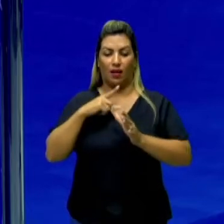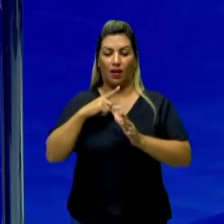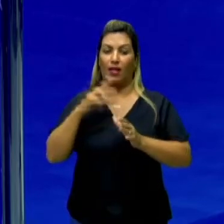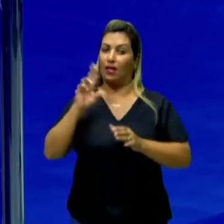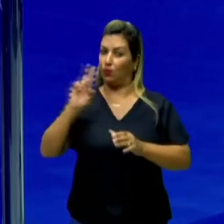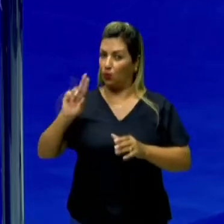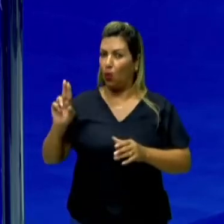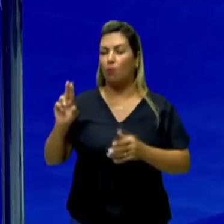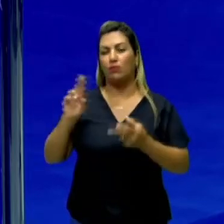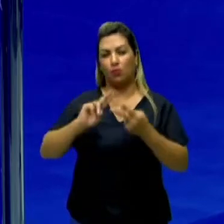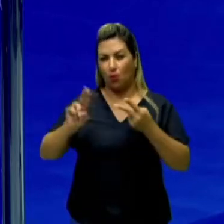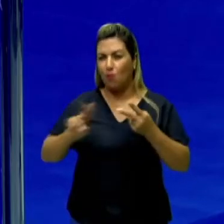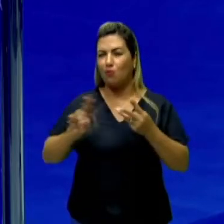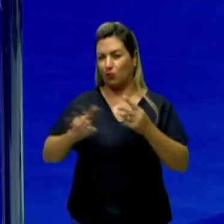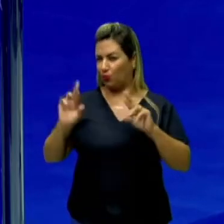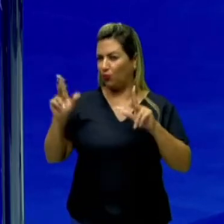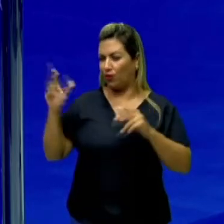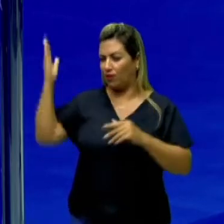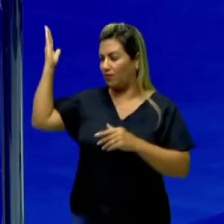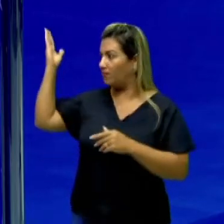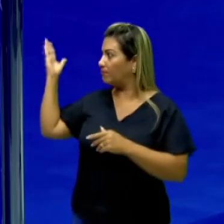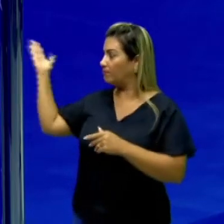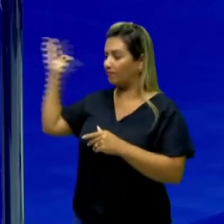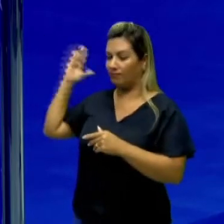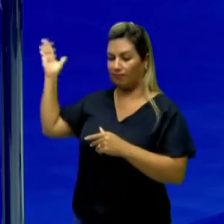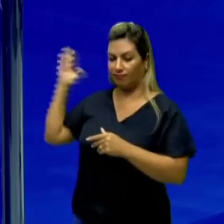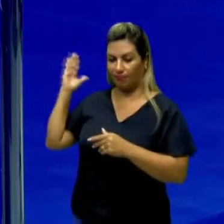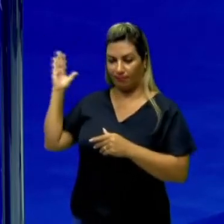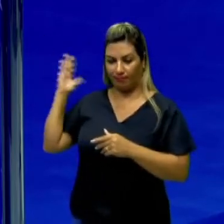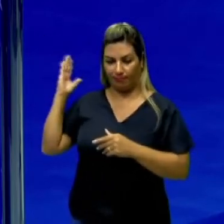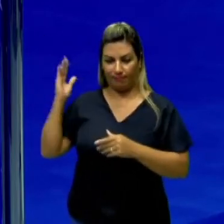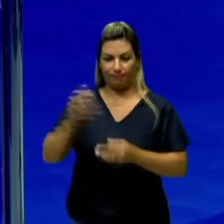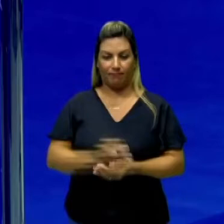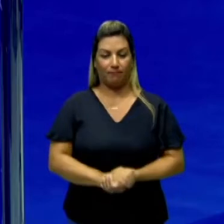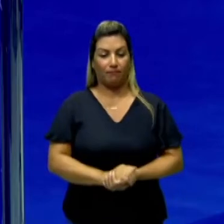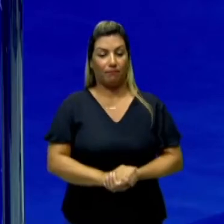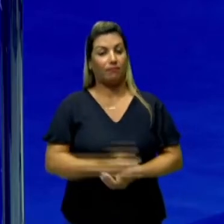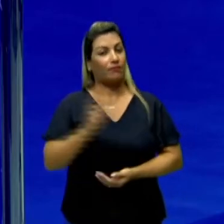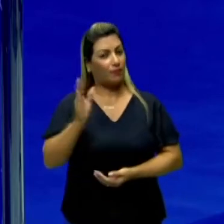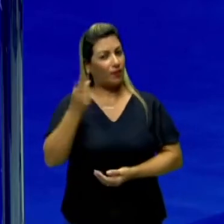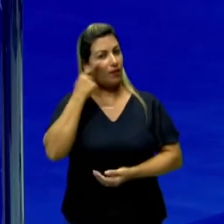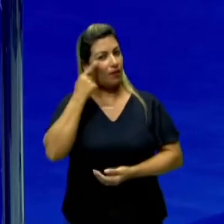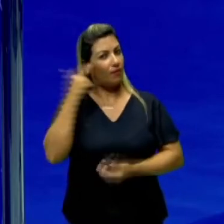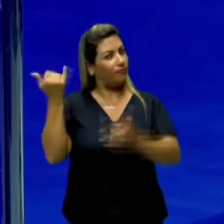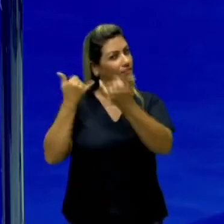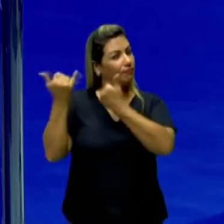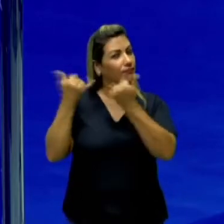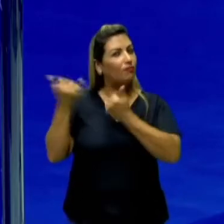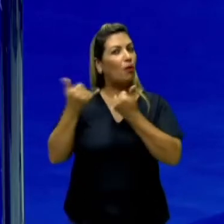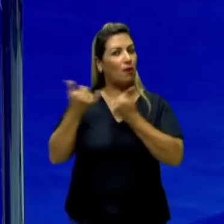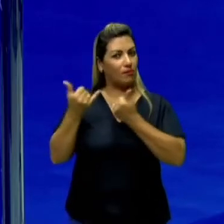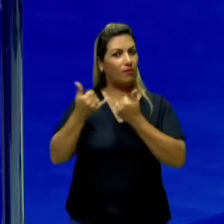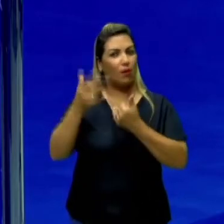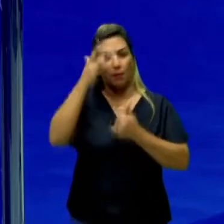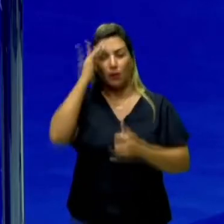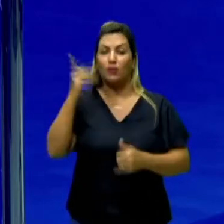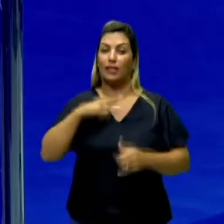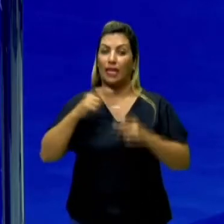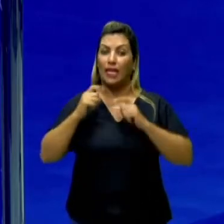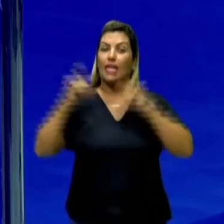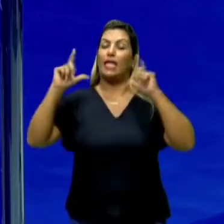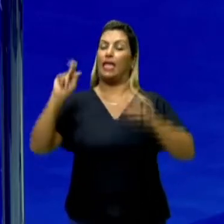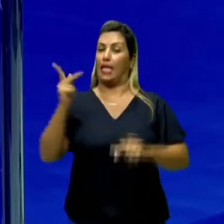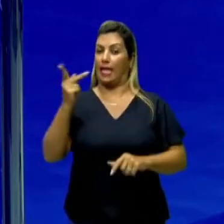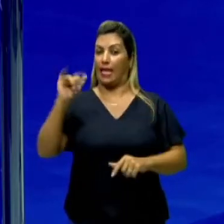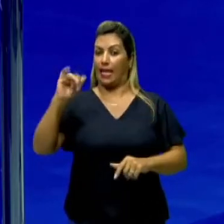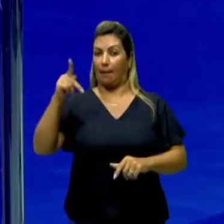triodotironina, e o T4, tiroxina. Vocês já devem ter ouvido falar de pessoas que têm hipertireoidismo